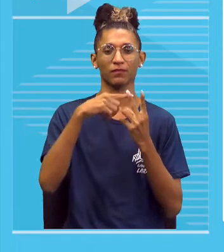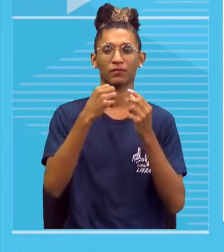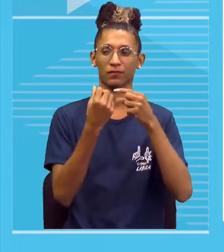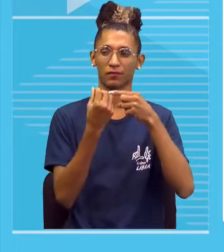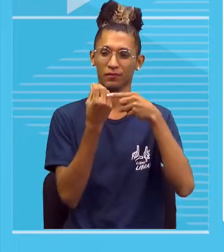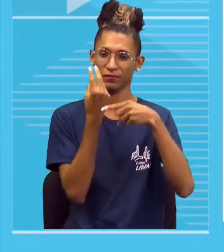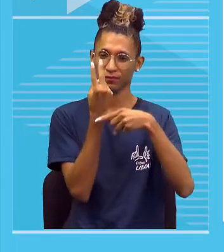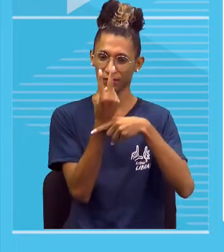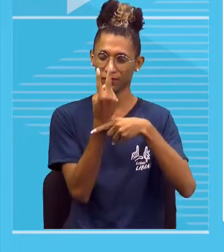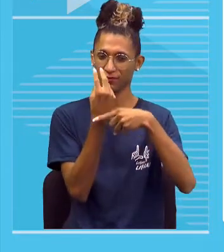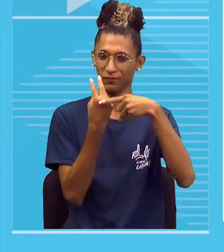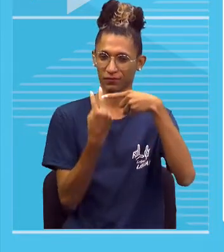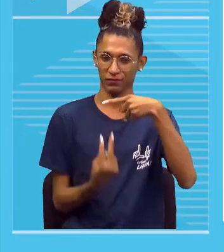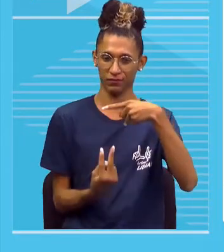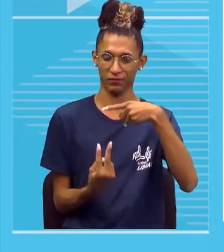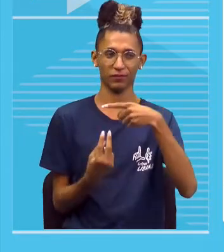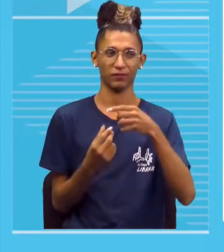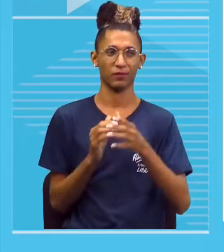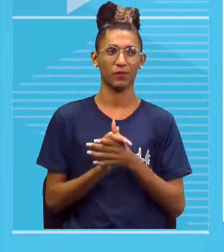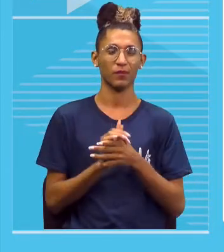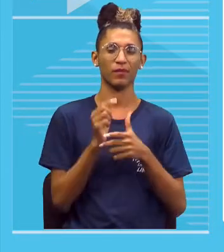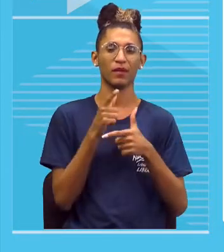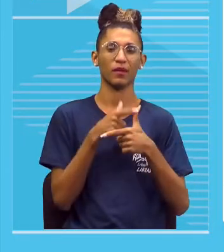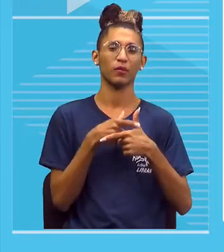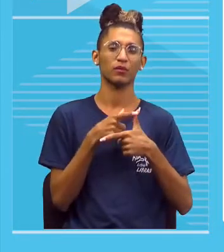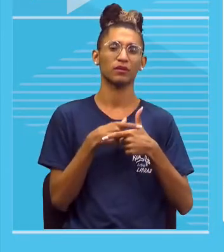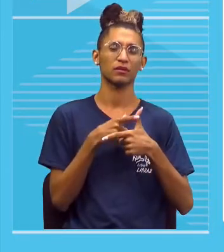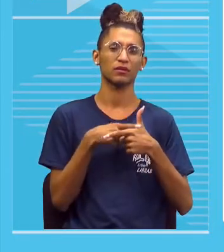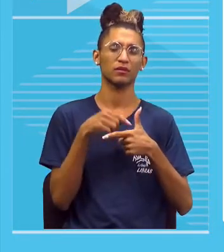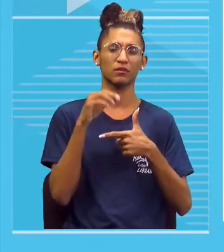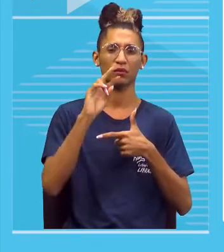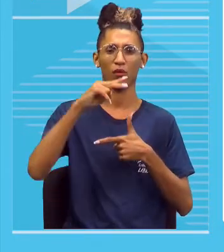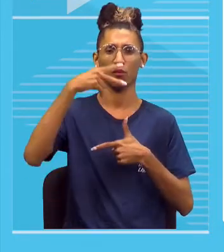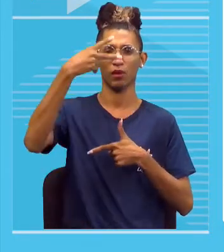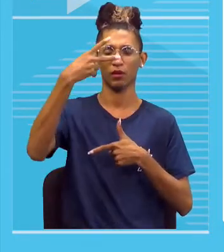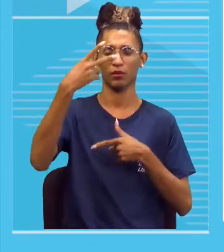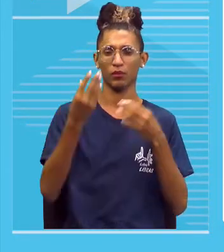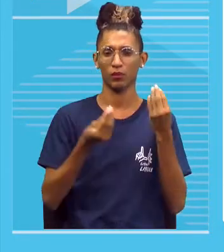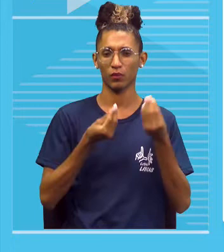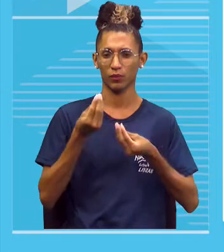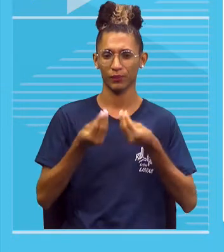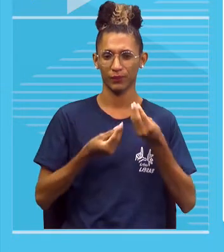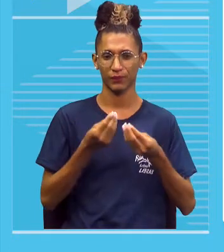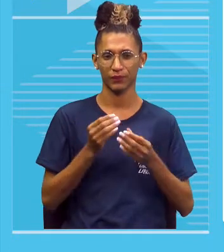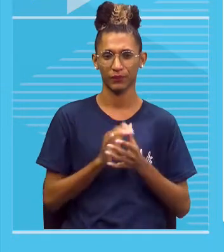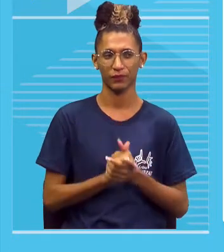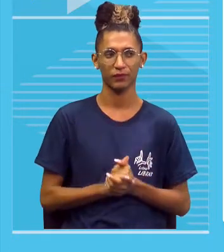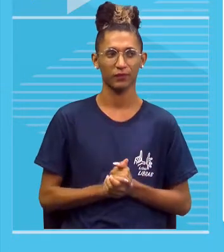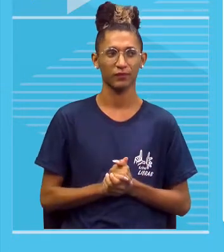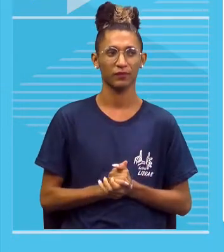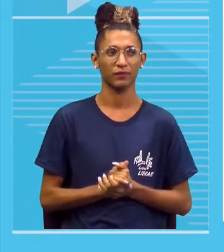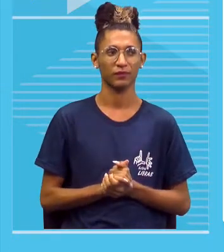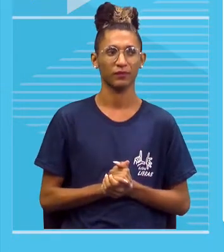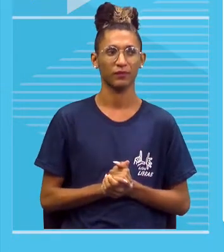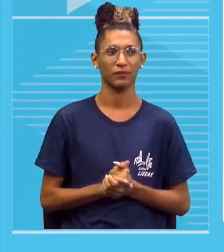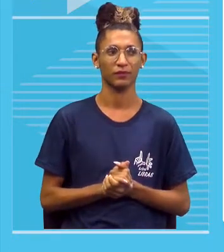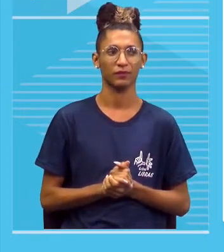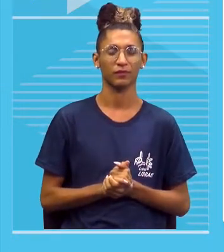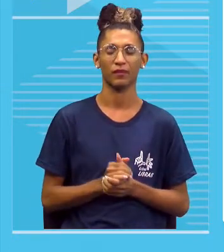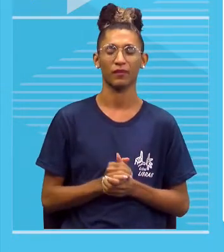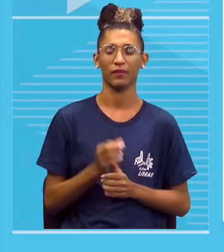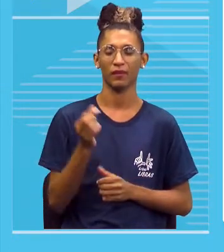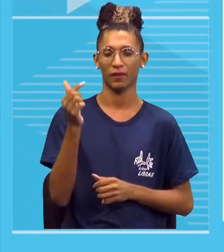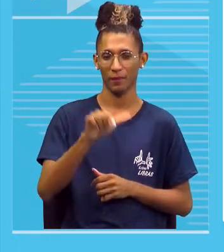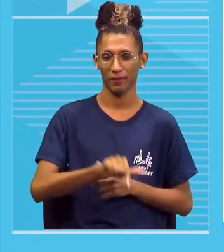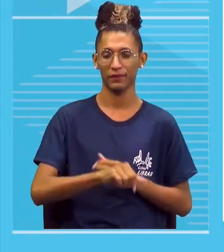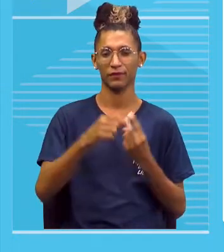menos o será o quadrado Esse é o Siena raiz de 2 sobre 2 né então fica